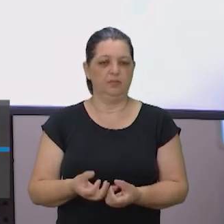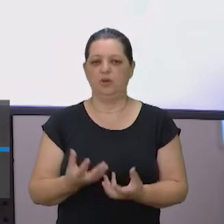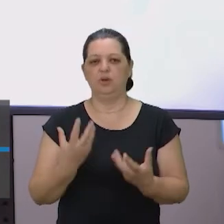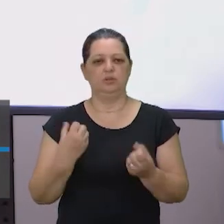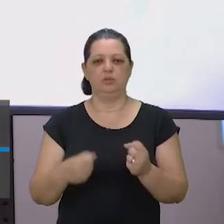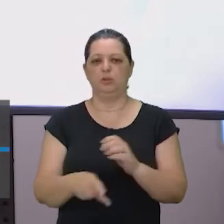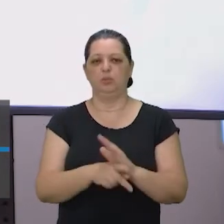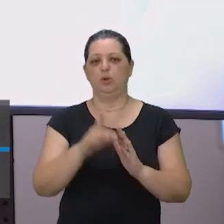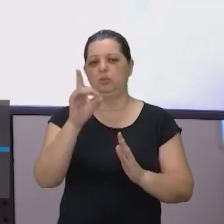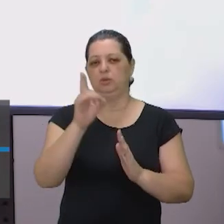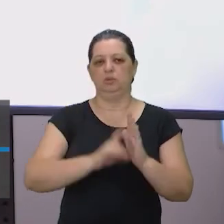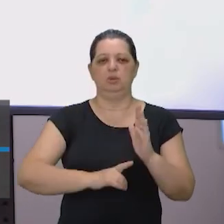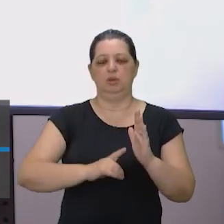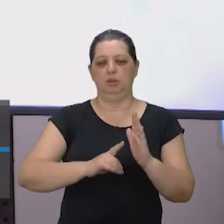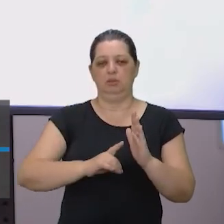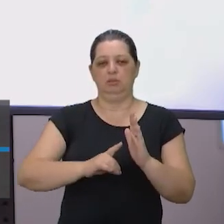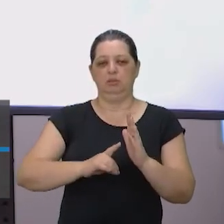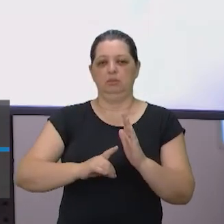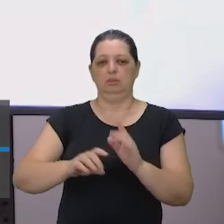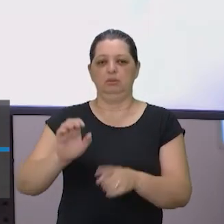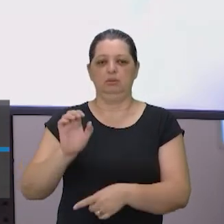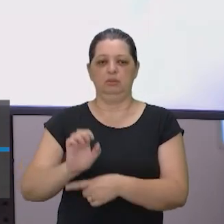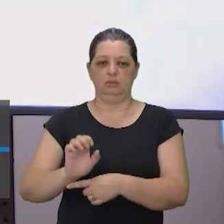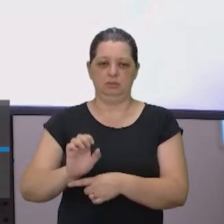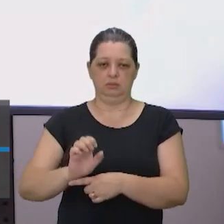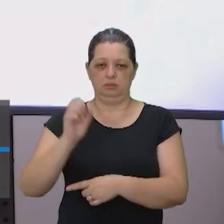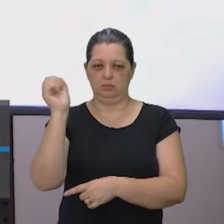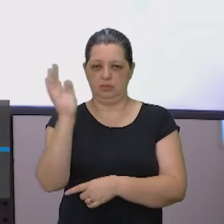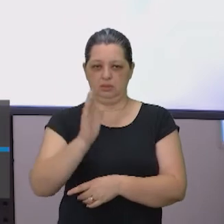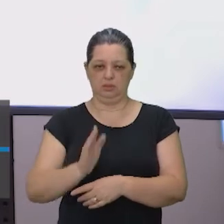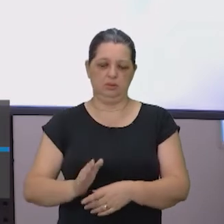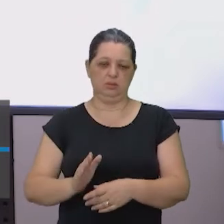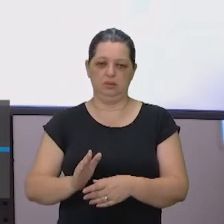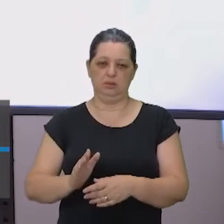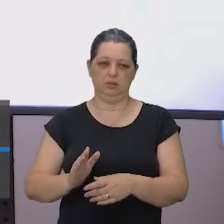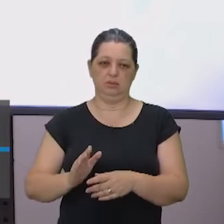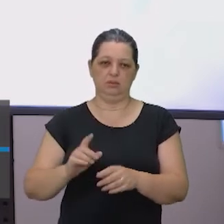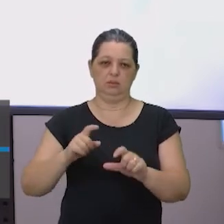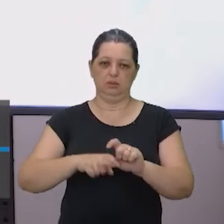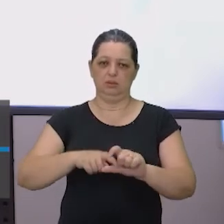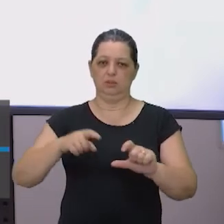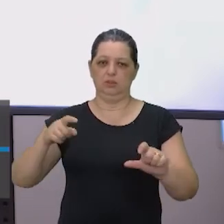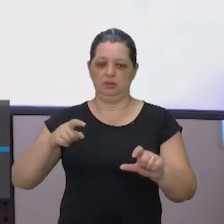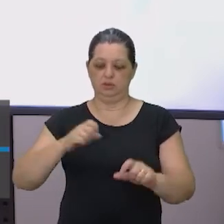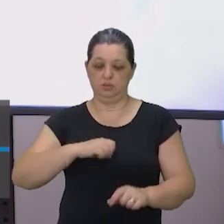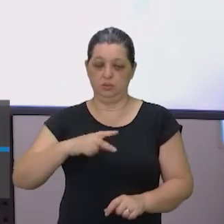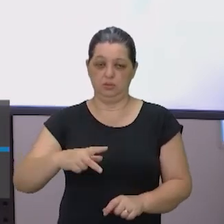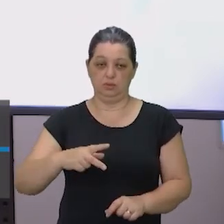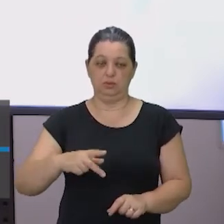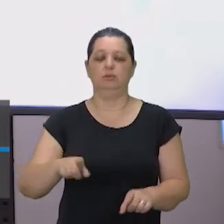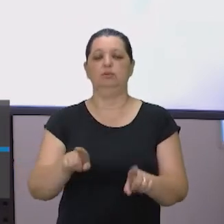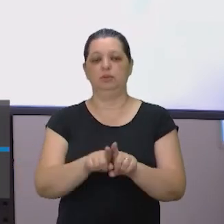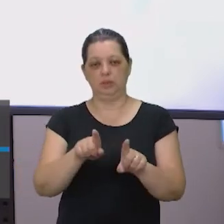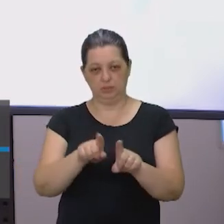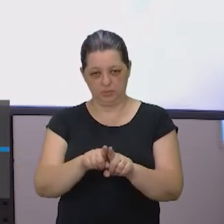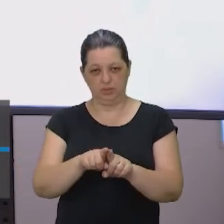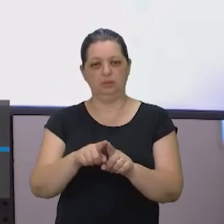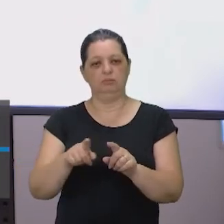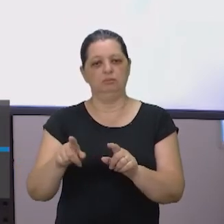surgimento de um Estado brasileiro independente de Portugal. Entre os crioulos foi a mesma coisa, eles fizeram